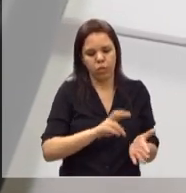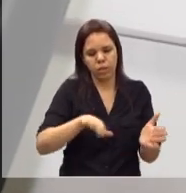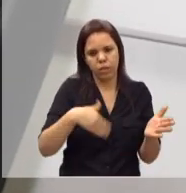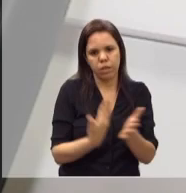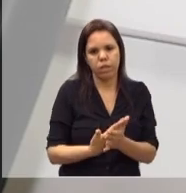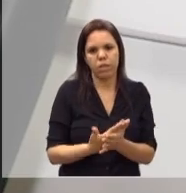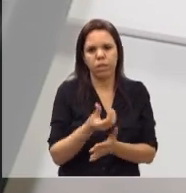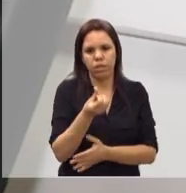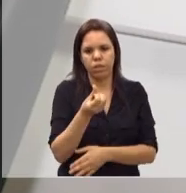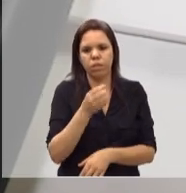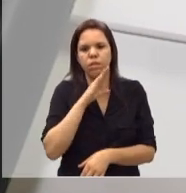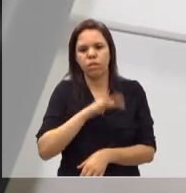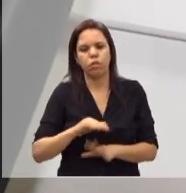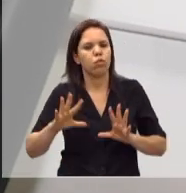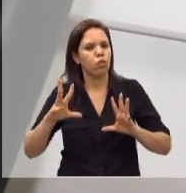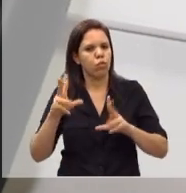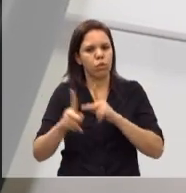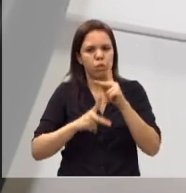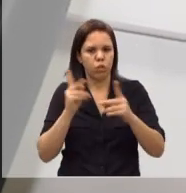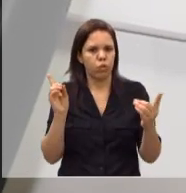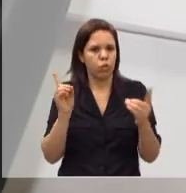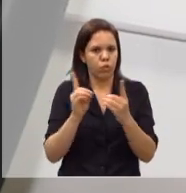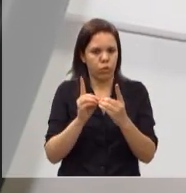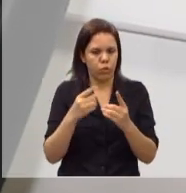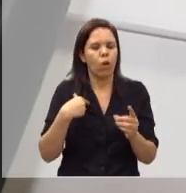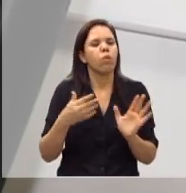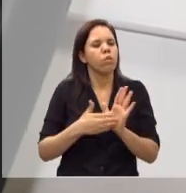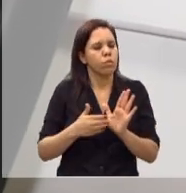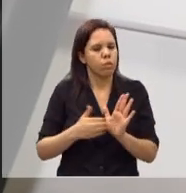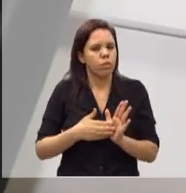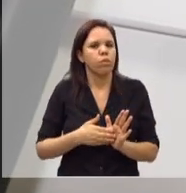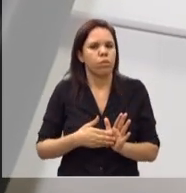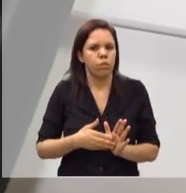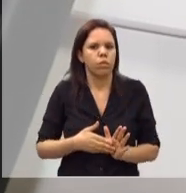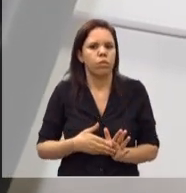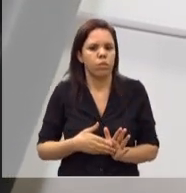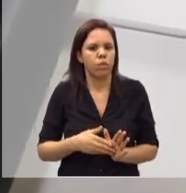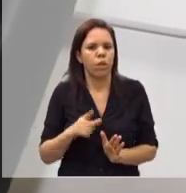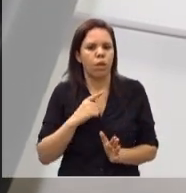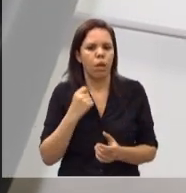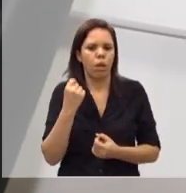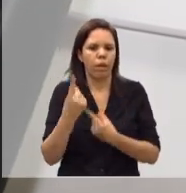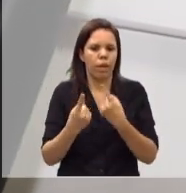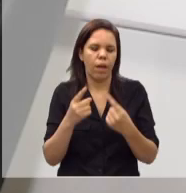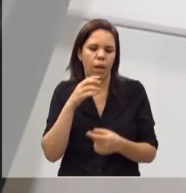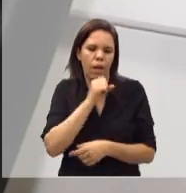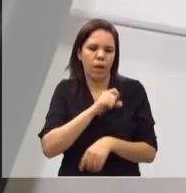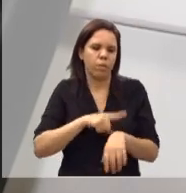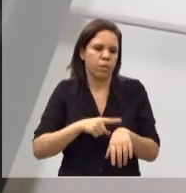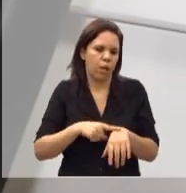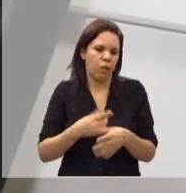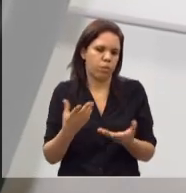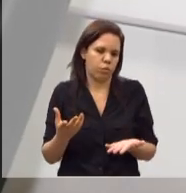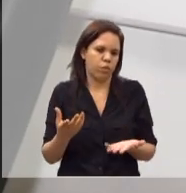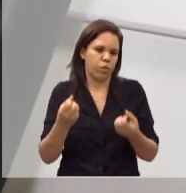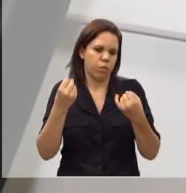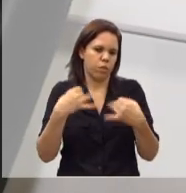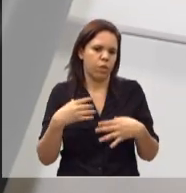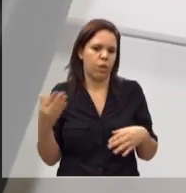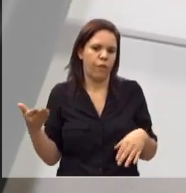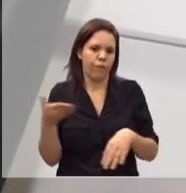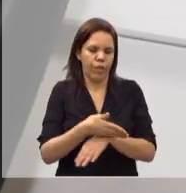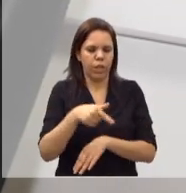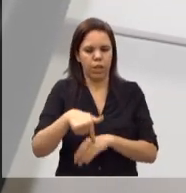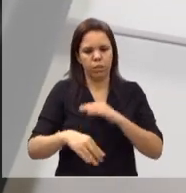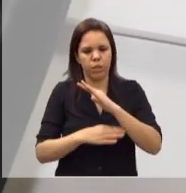18 horas para atender toda a população. E eu me propus, Viviane, se tem mais alguns segundinhos ainda, vindo para esta